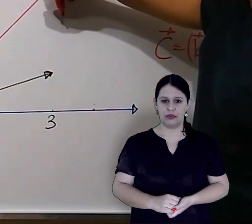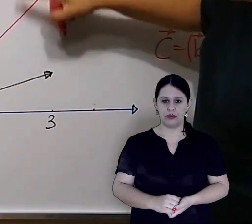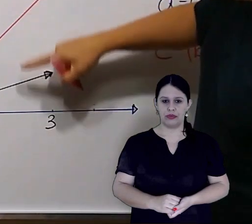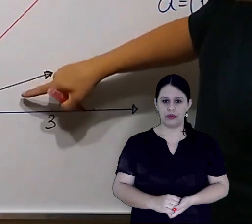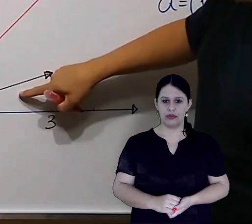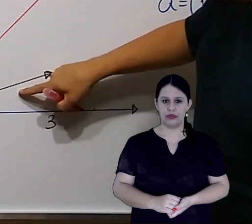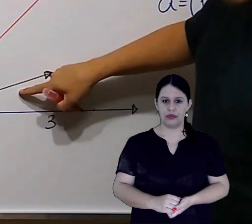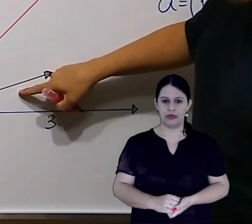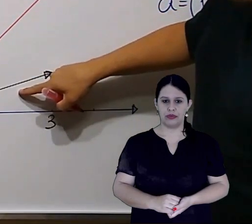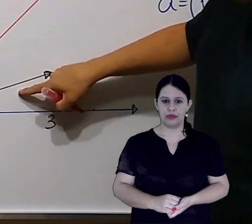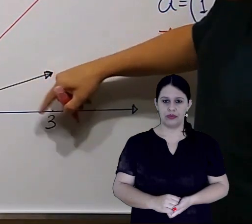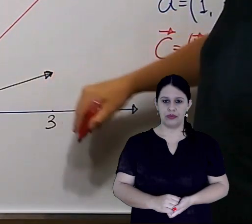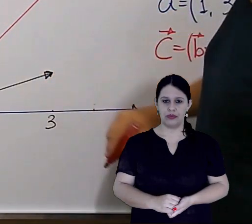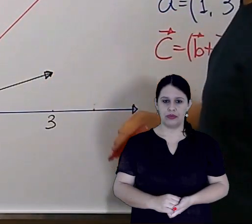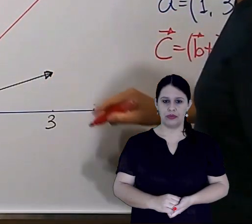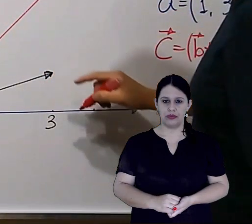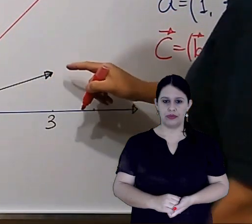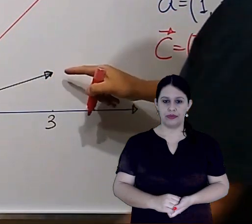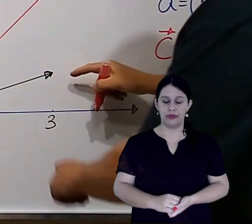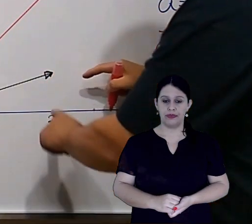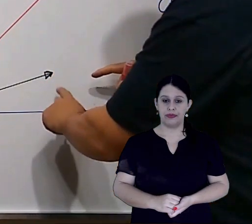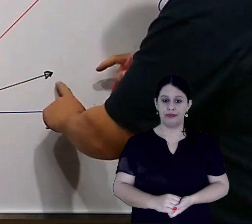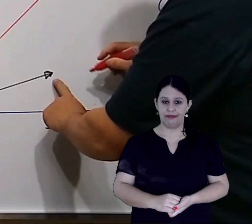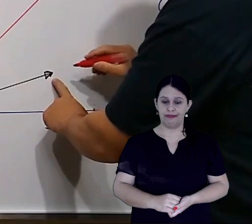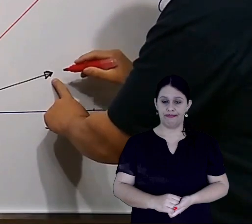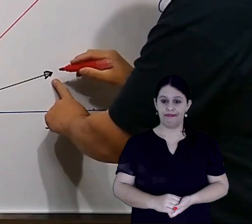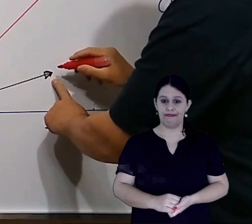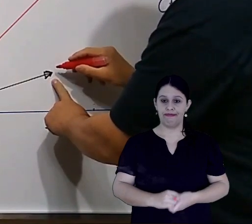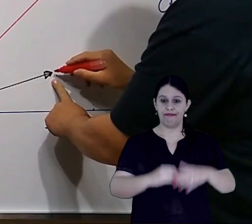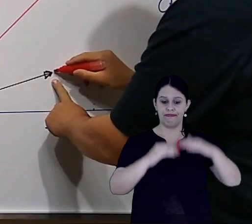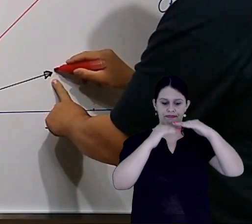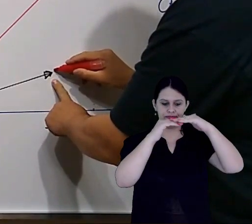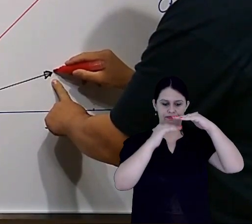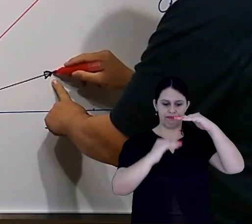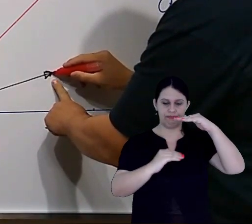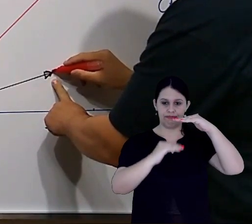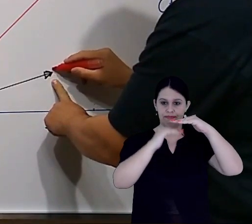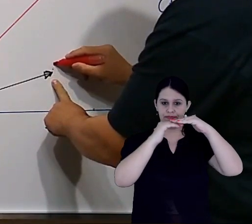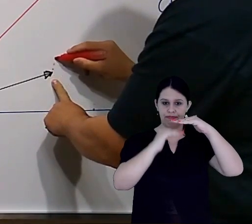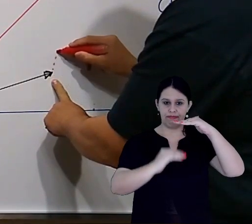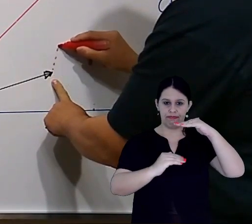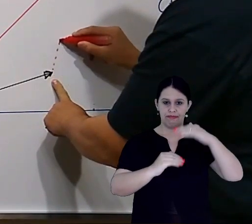Esse aqui Paralelo a esse E agora Vou fazer um outro aqui